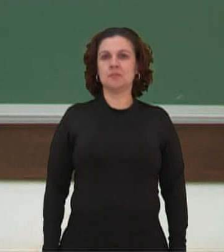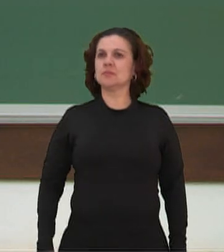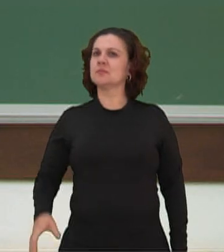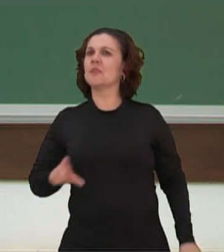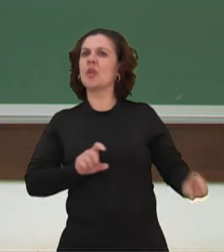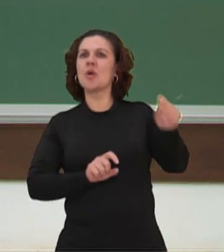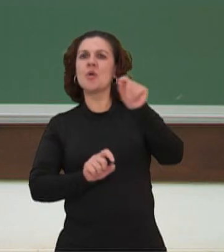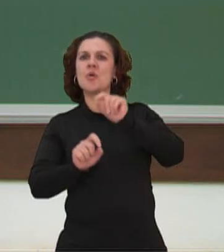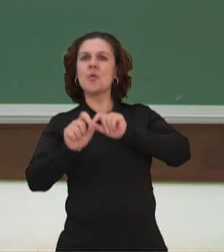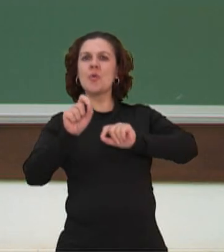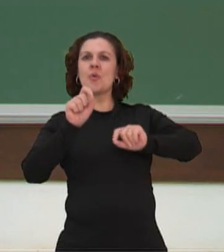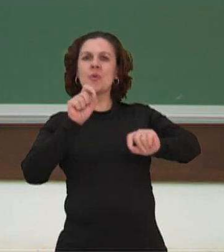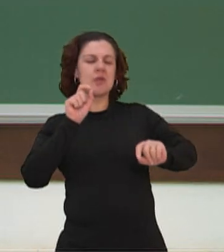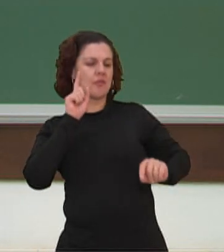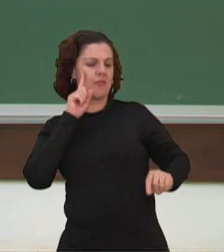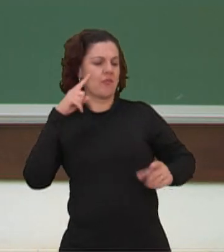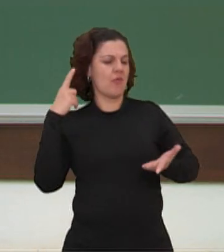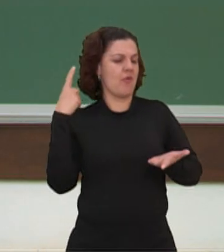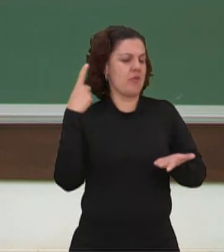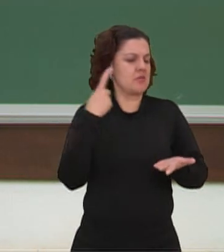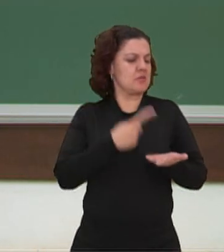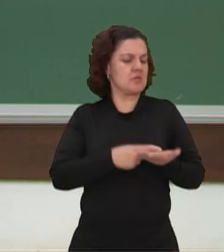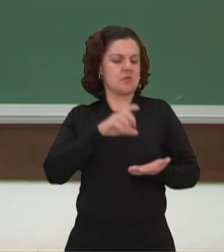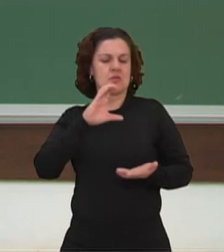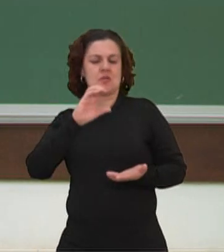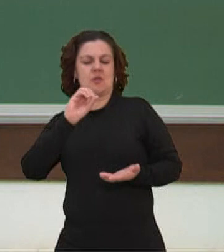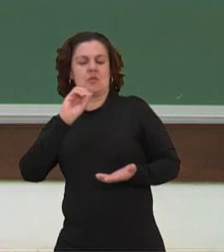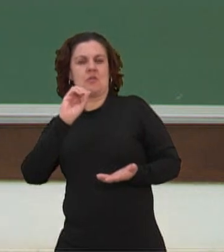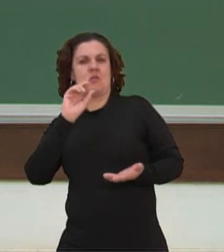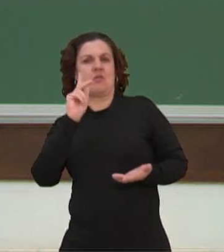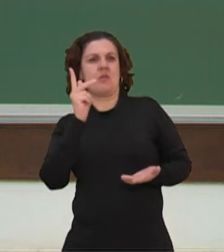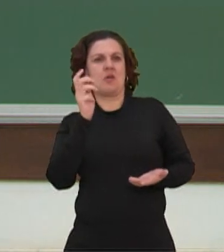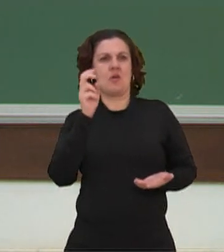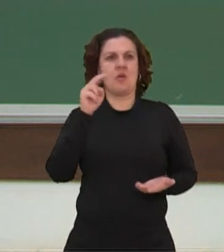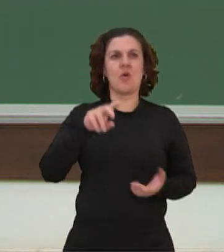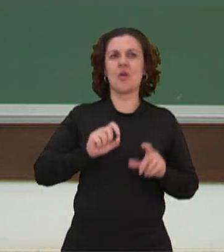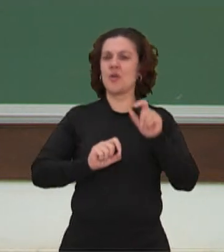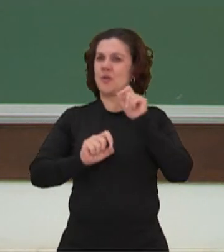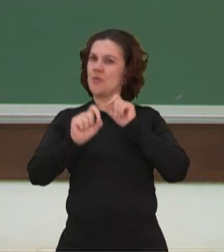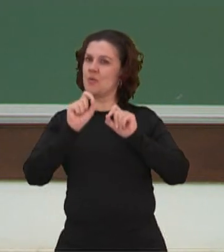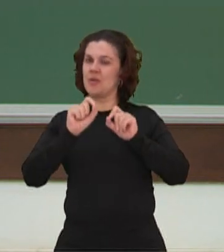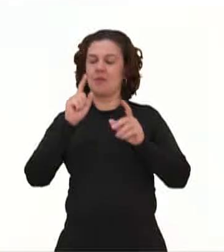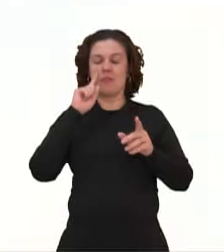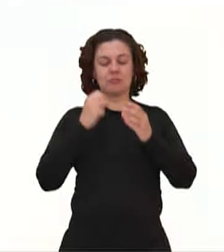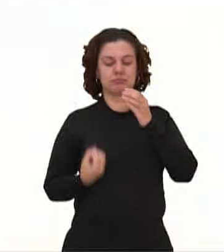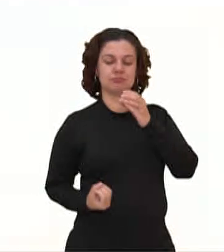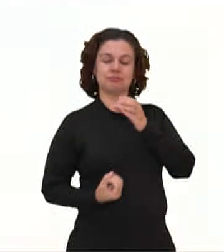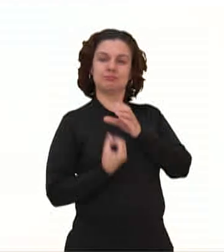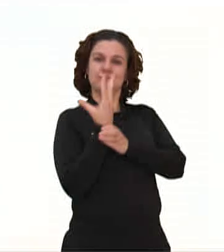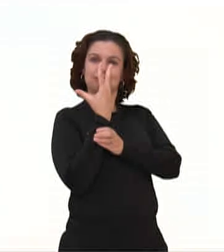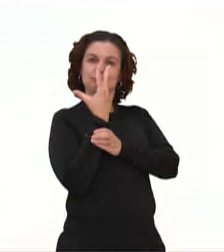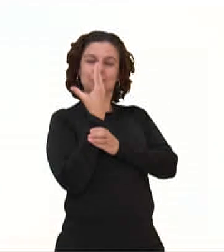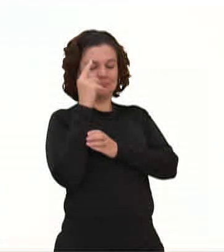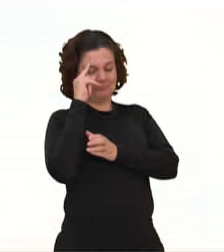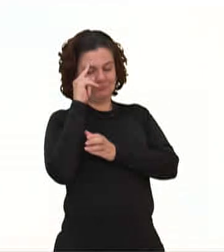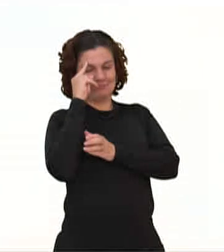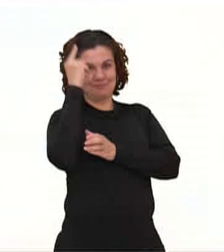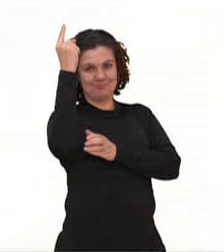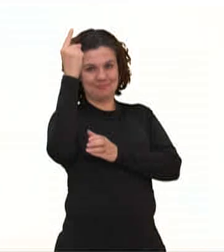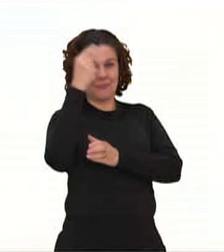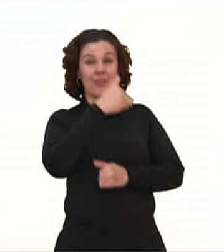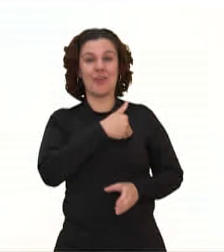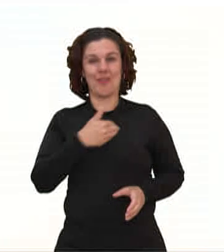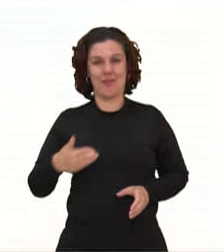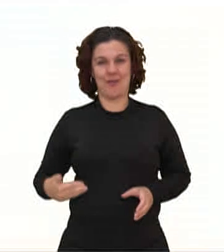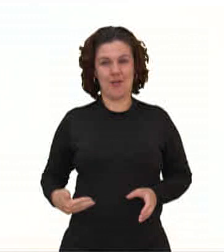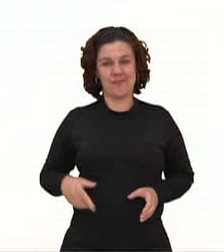O que foi esse Plano Cohen? Então, o Plano Cohen foi uma invenção feita pelo